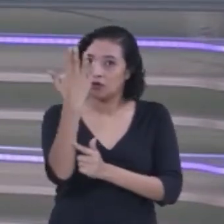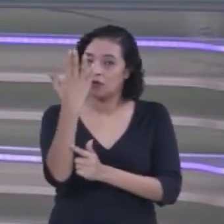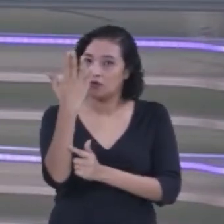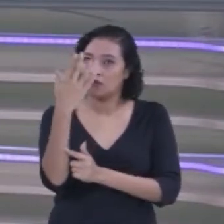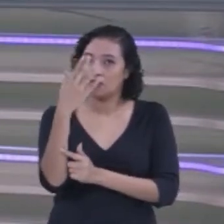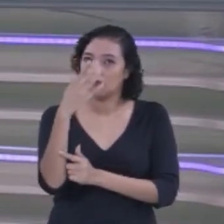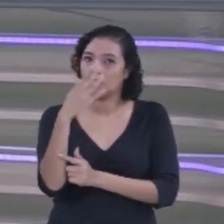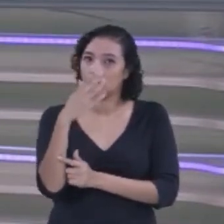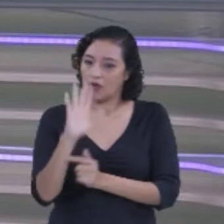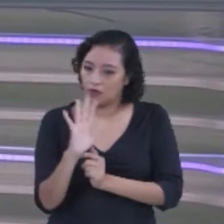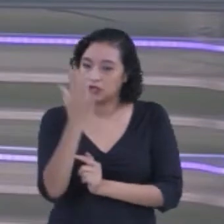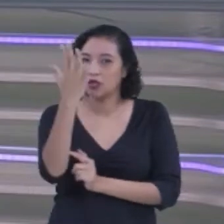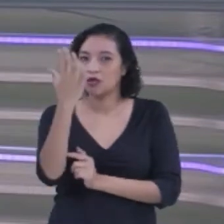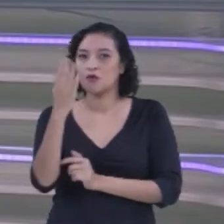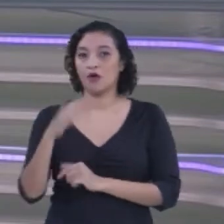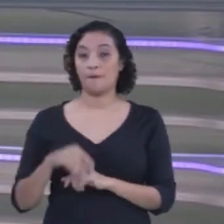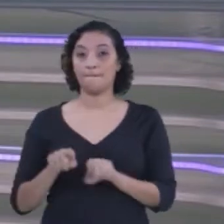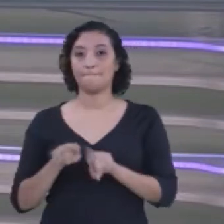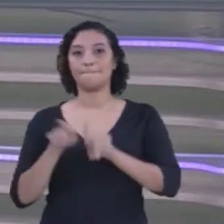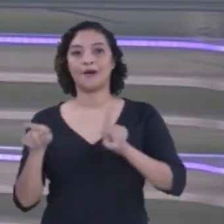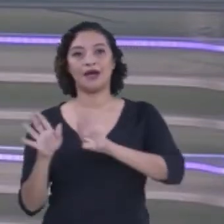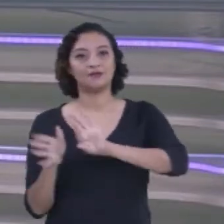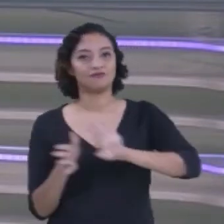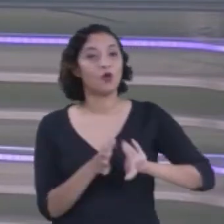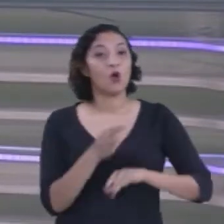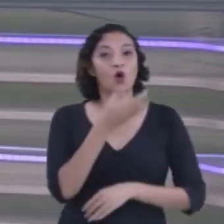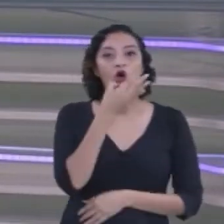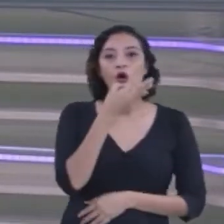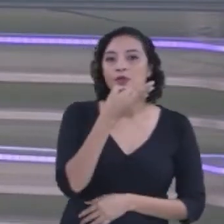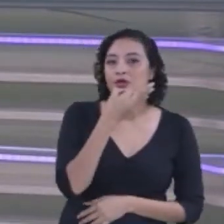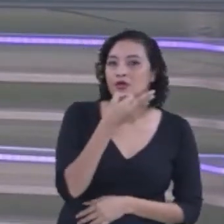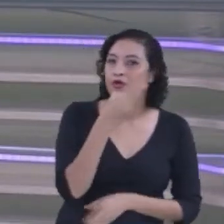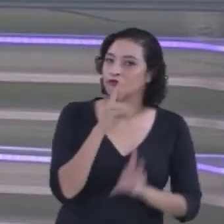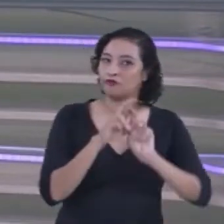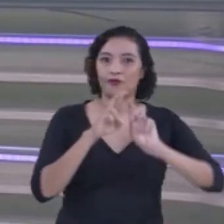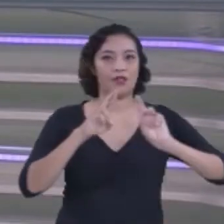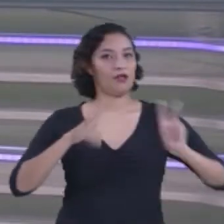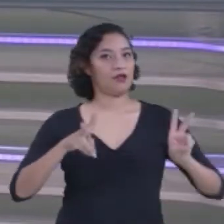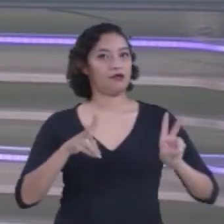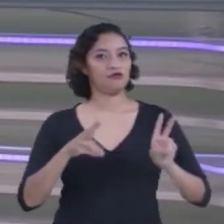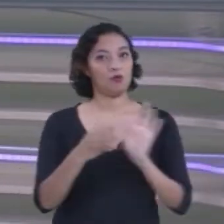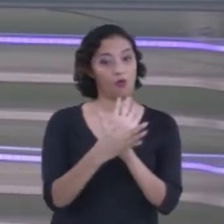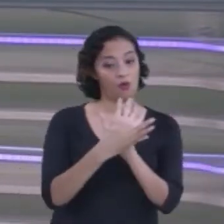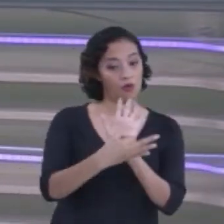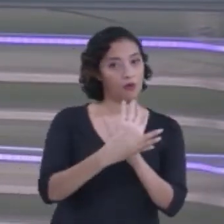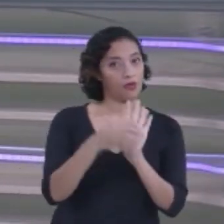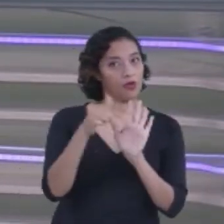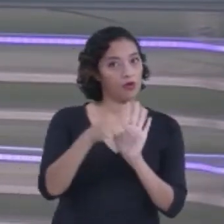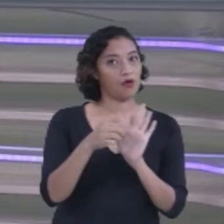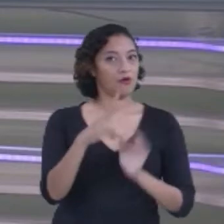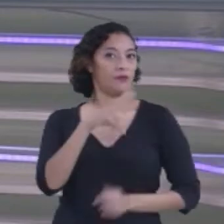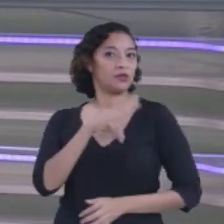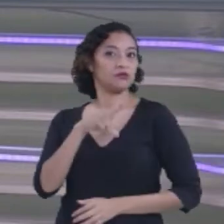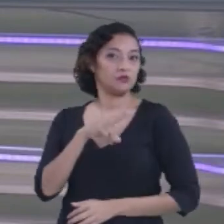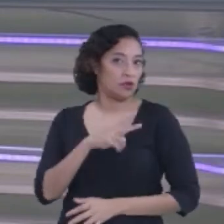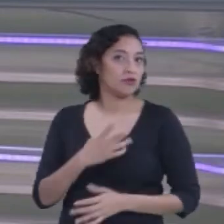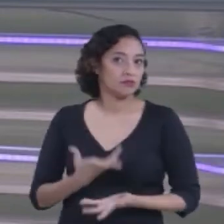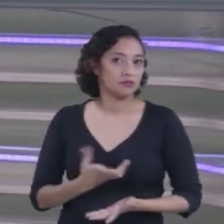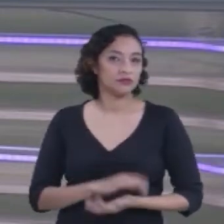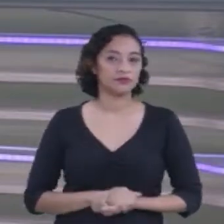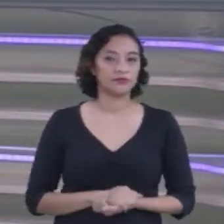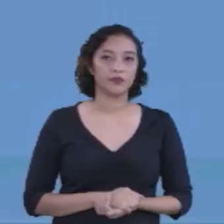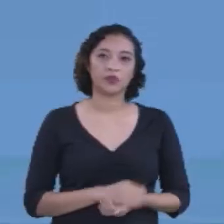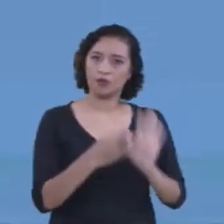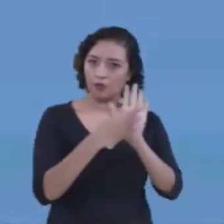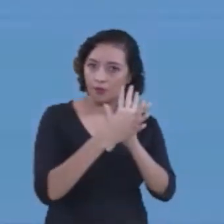A opinião não, a opinião, você está dando uma opinião sobre algo, é pessoal, tá bom? Muito bem, então, dito isso, o que é opinião? Olha